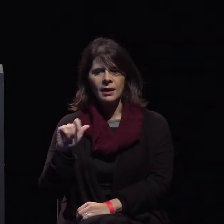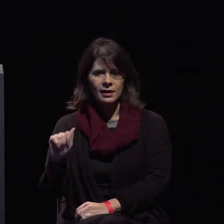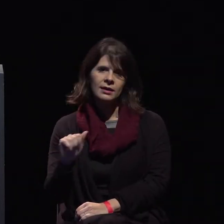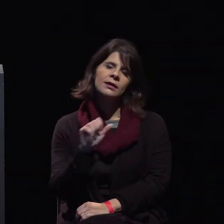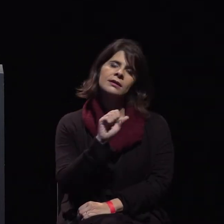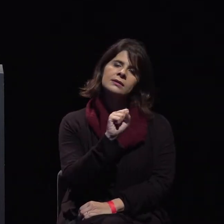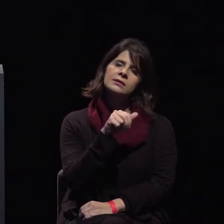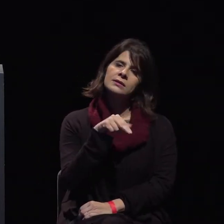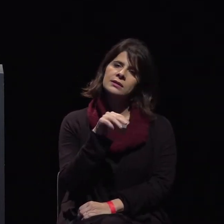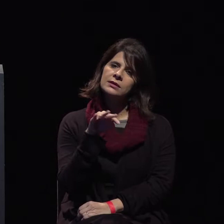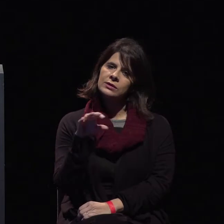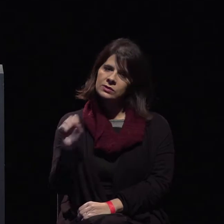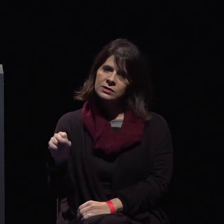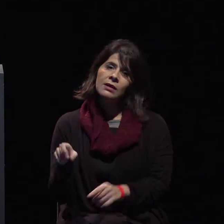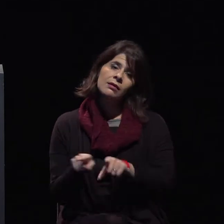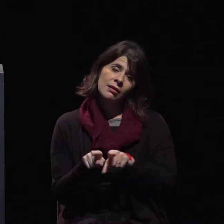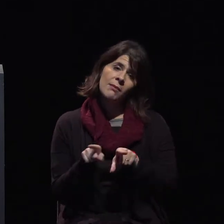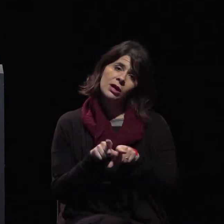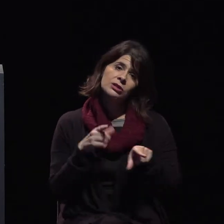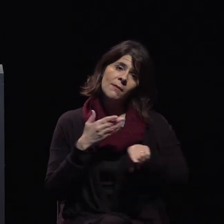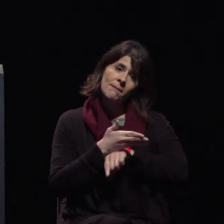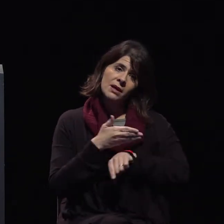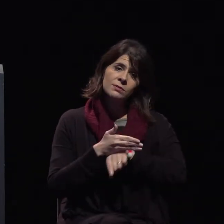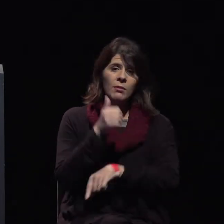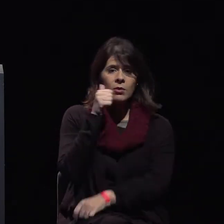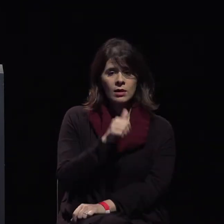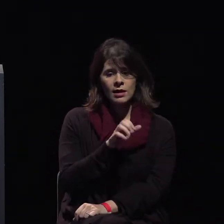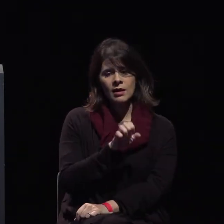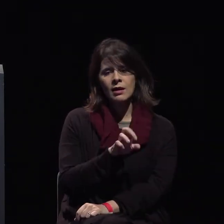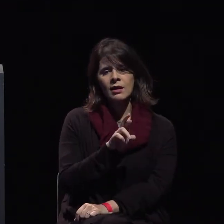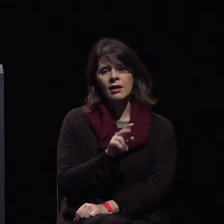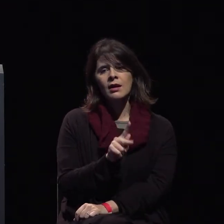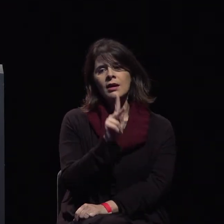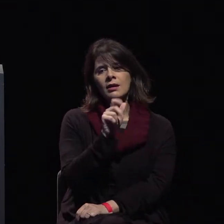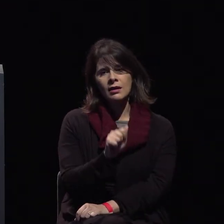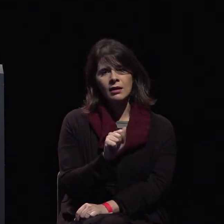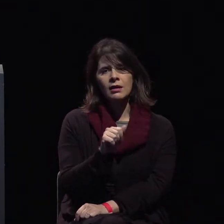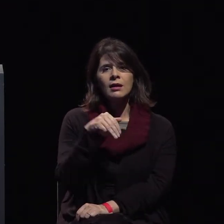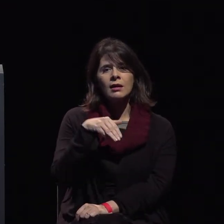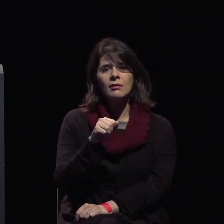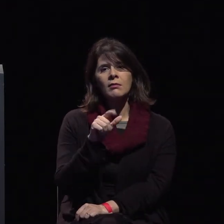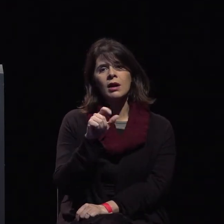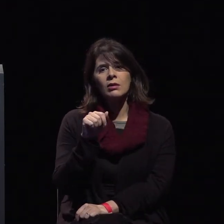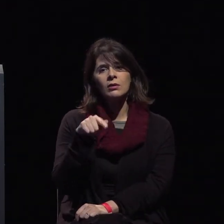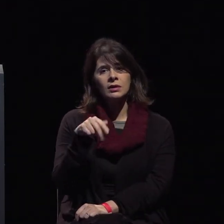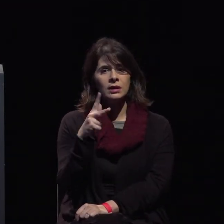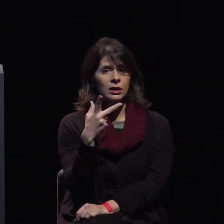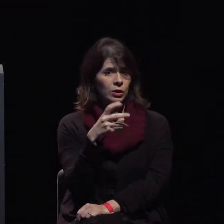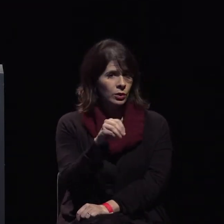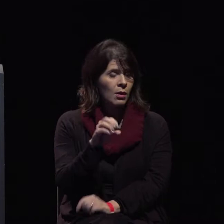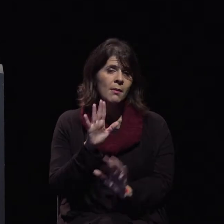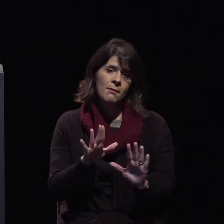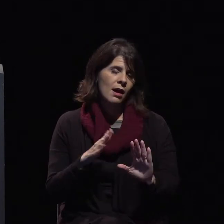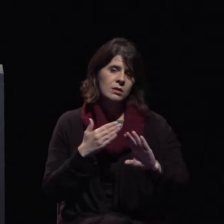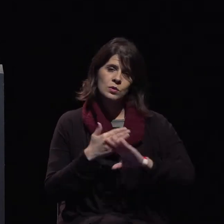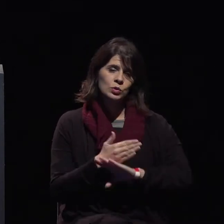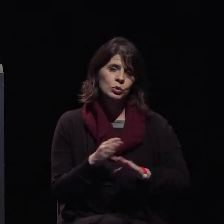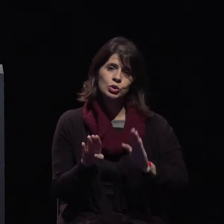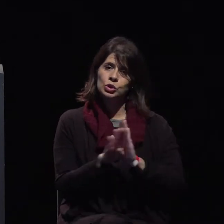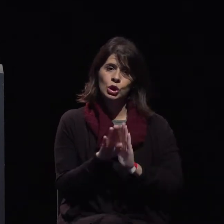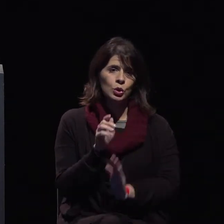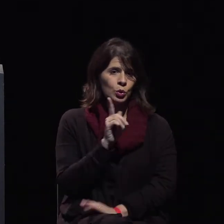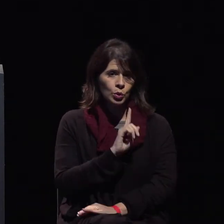também previa a participação da Érica Malunguinho, que ainda não conseguiu chegar por conta